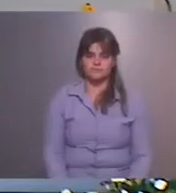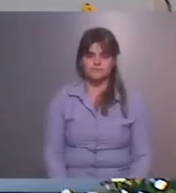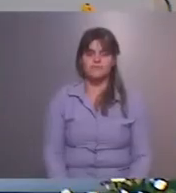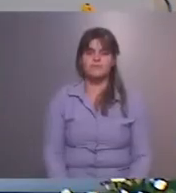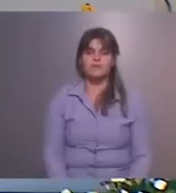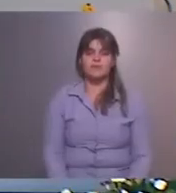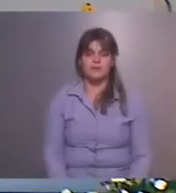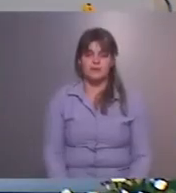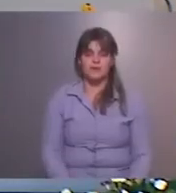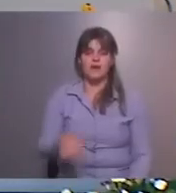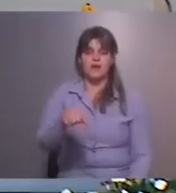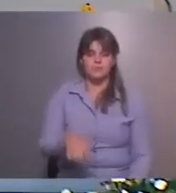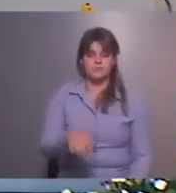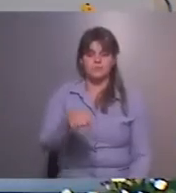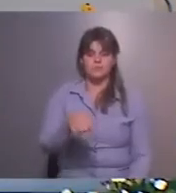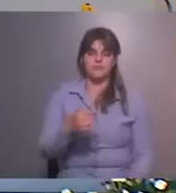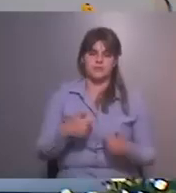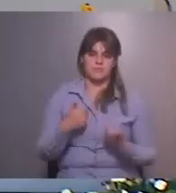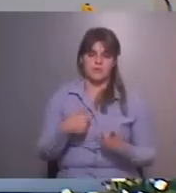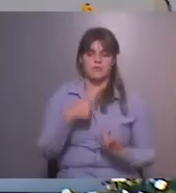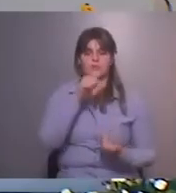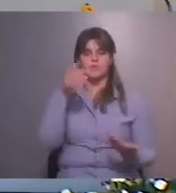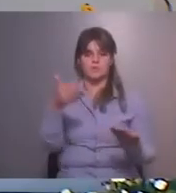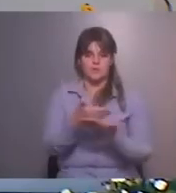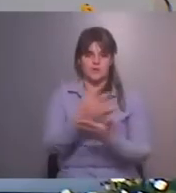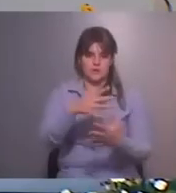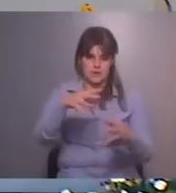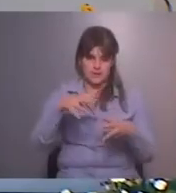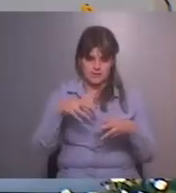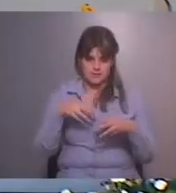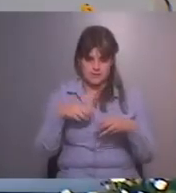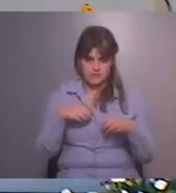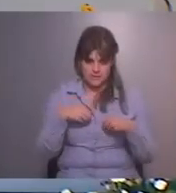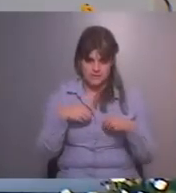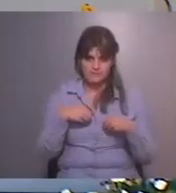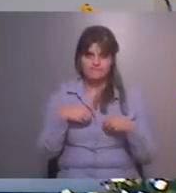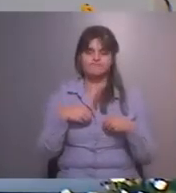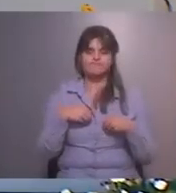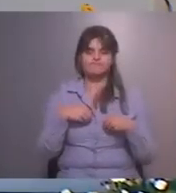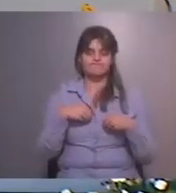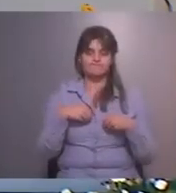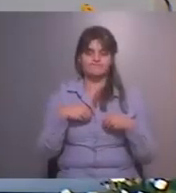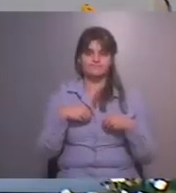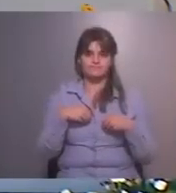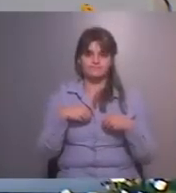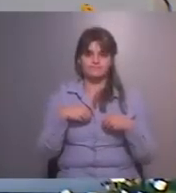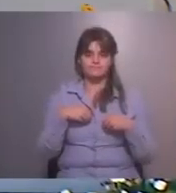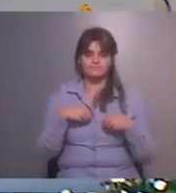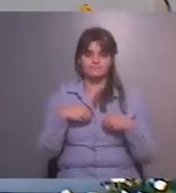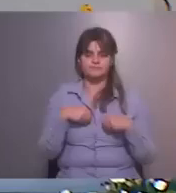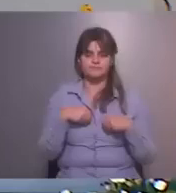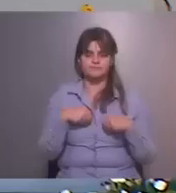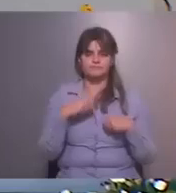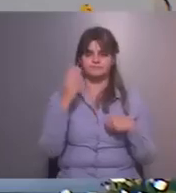Na hora em que ele se entregava para voluntariamente sofrer a